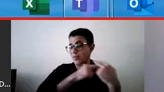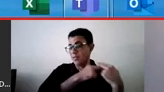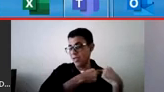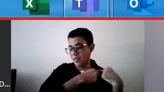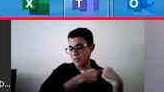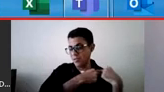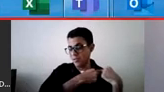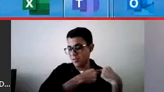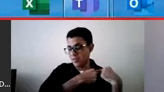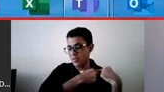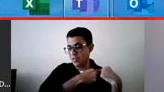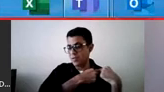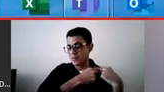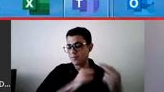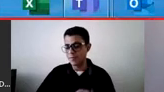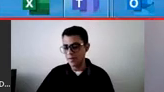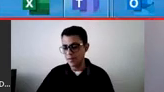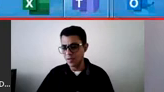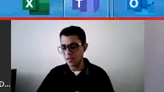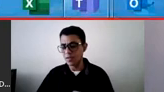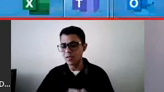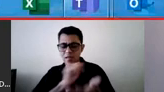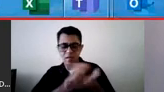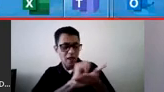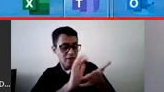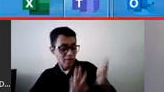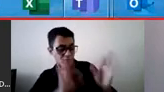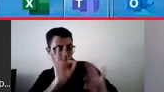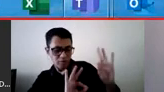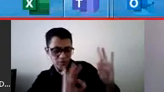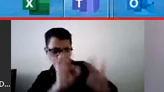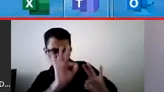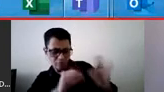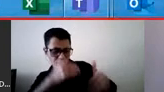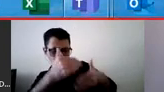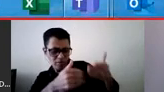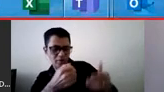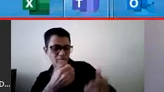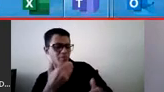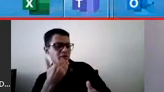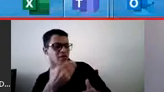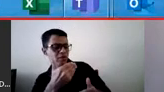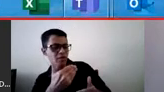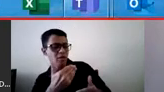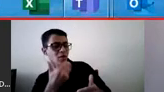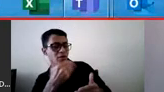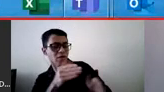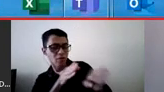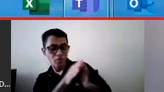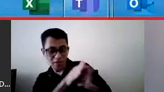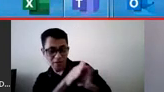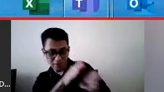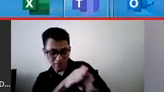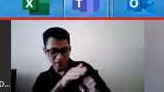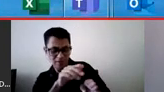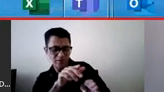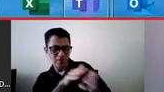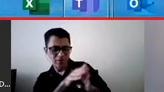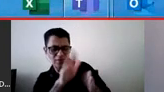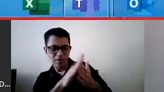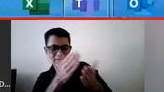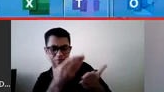responsabilidade dela fazer a sua atividade, desenvolver o que é pedido na escola para ela.